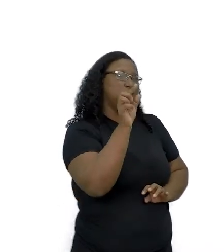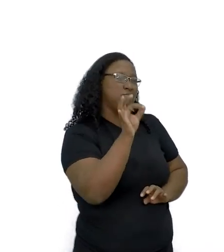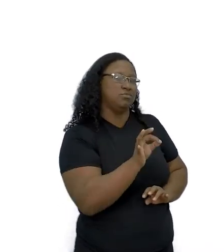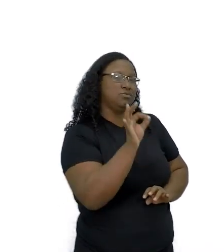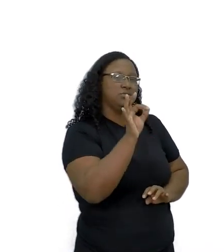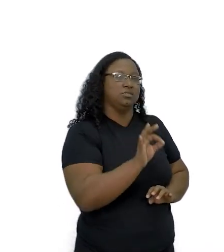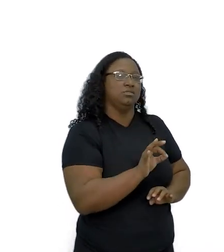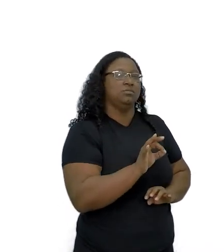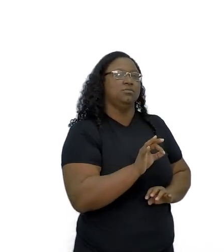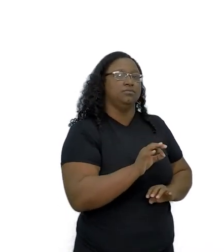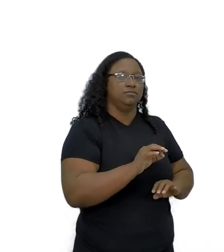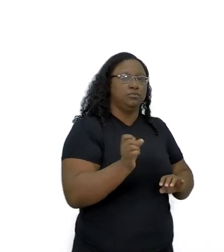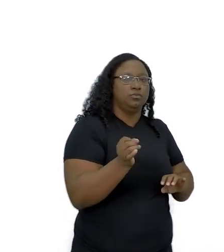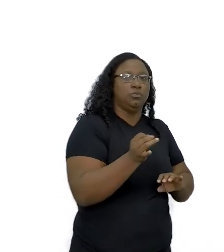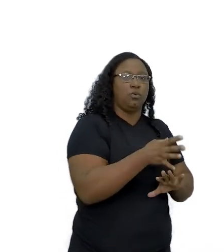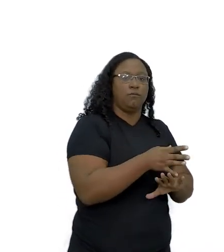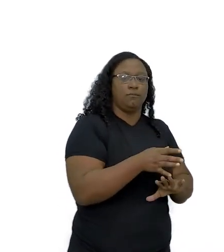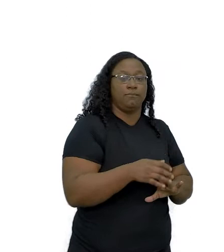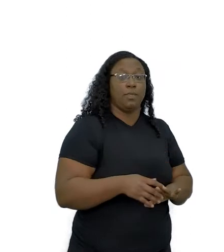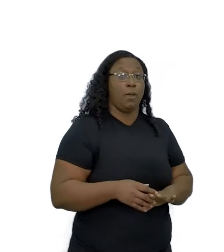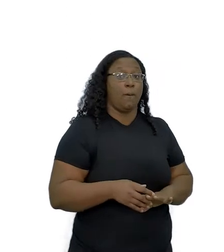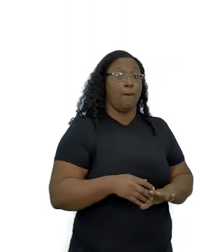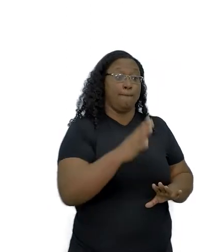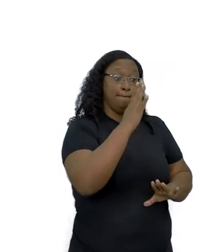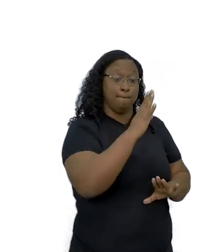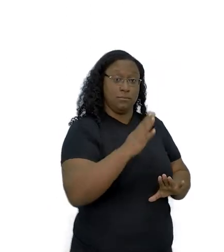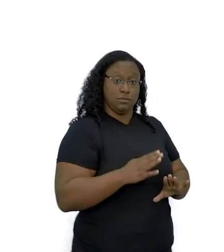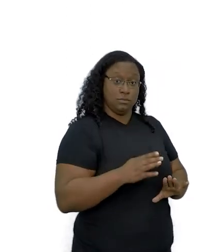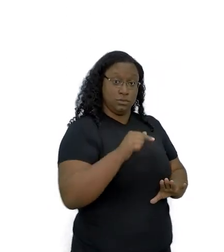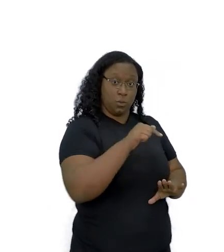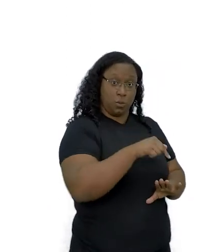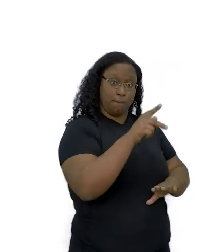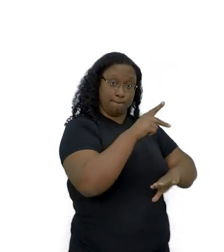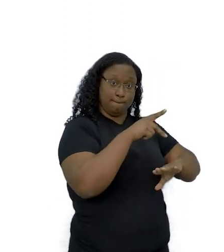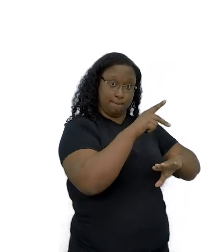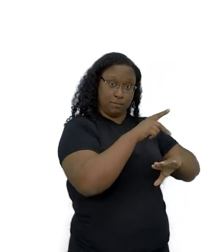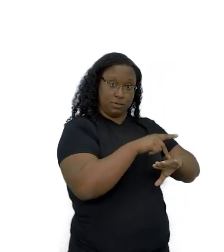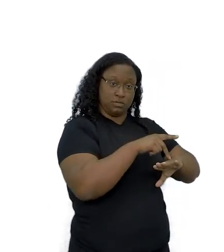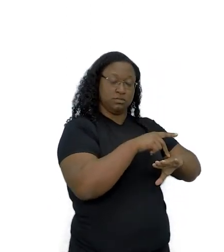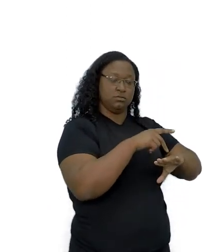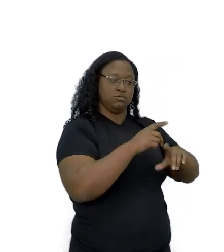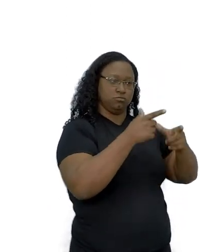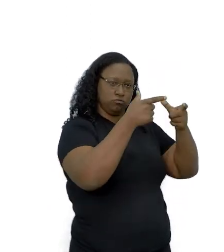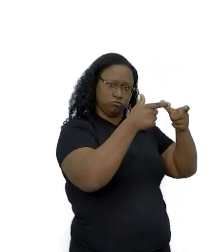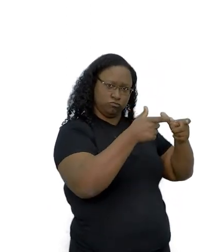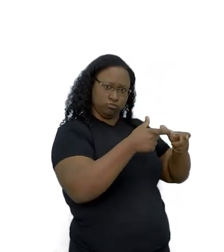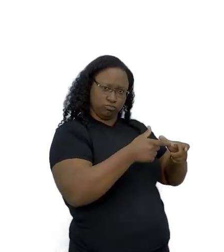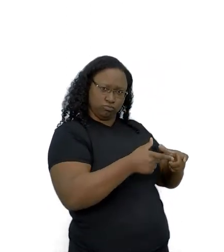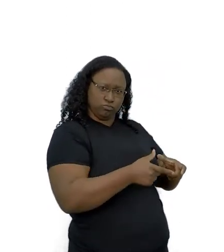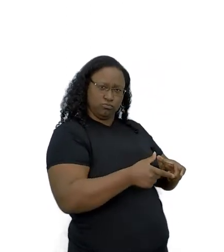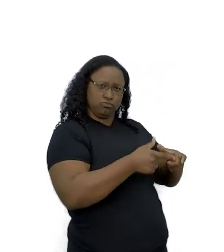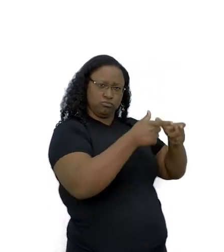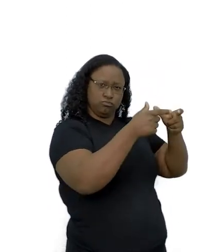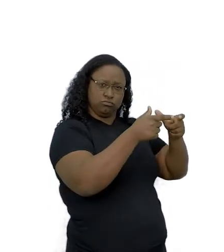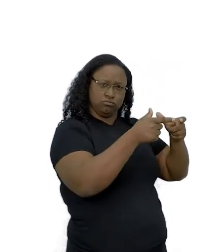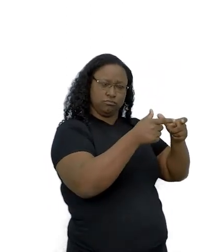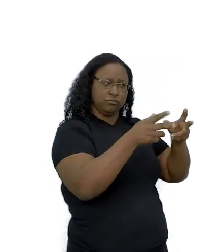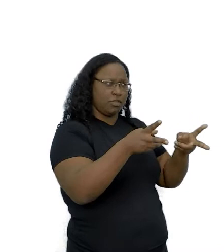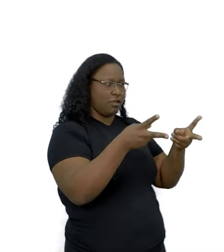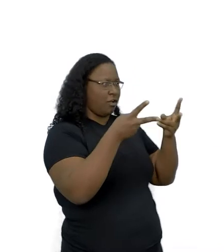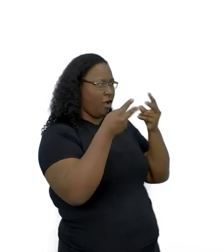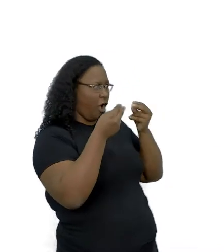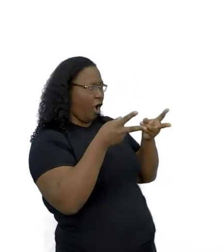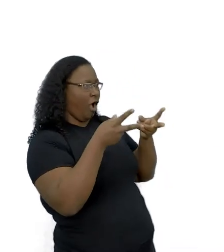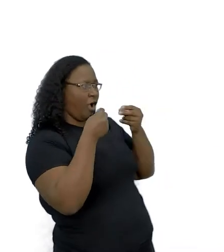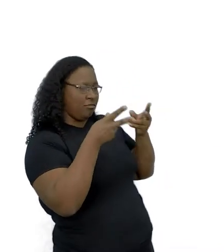bom dado, né? O Brasil é um dos principais países que tem uma matriz invejável, né?